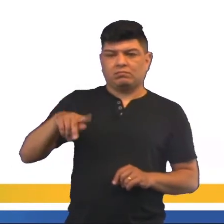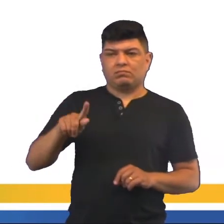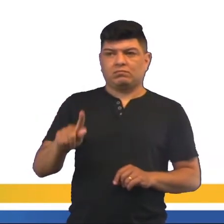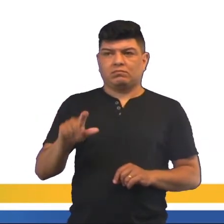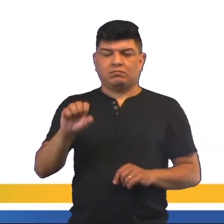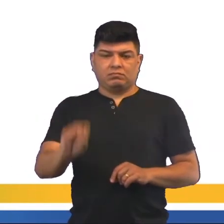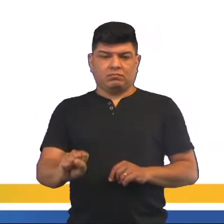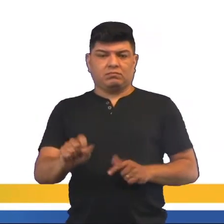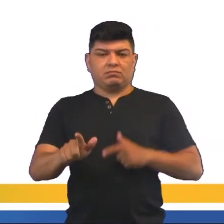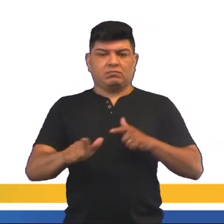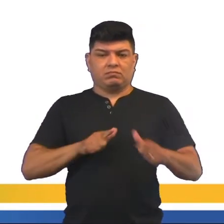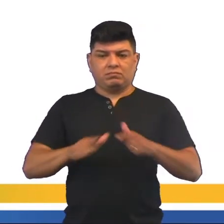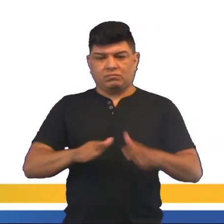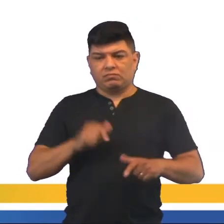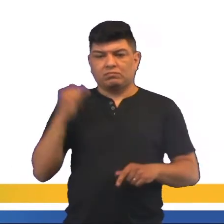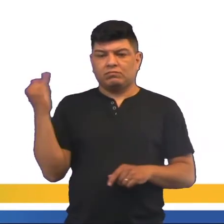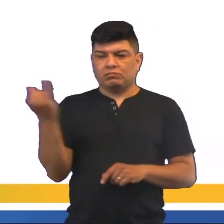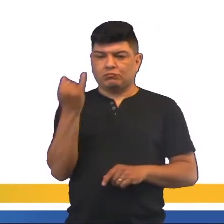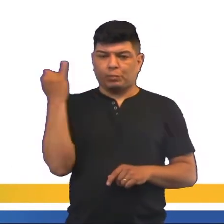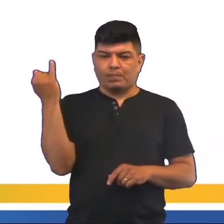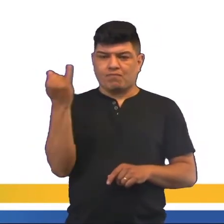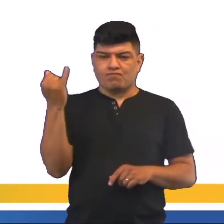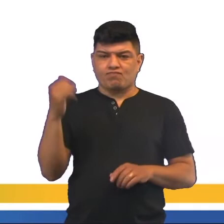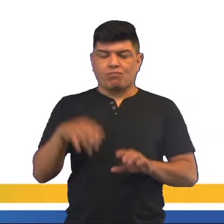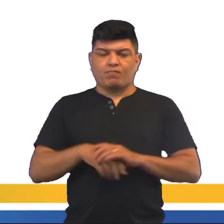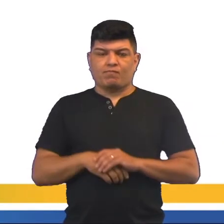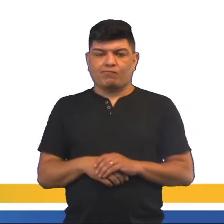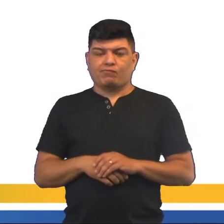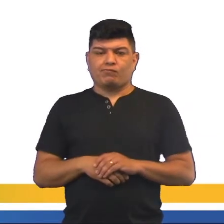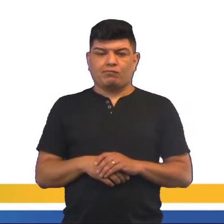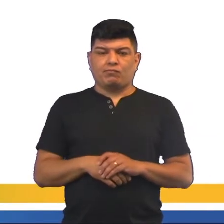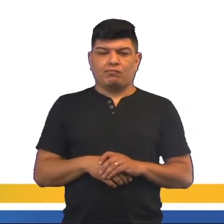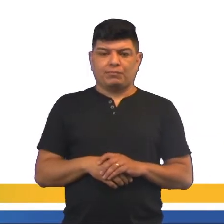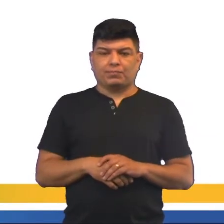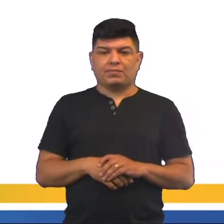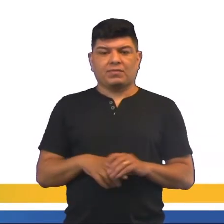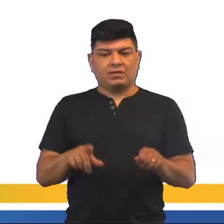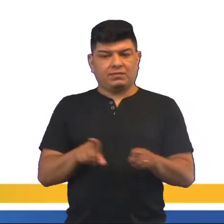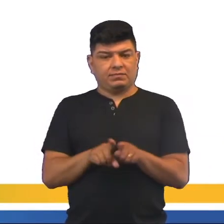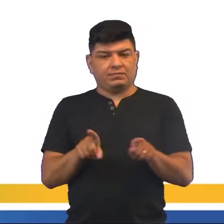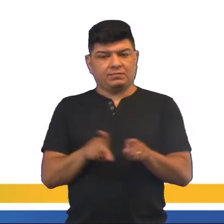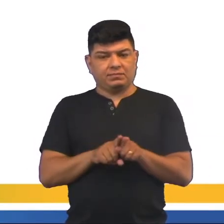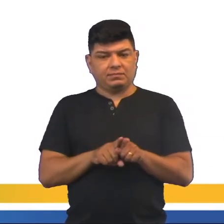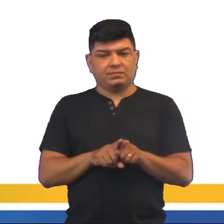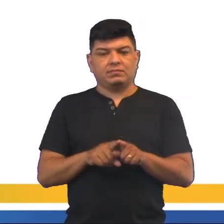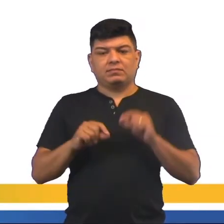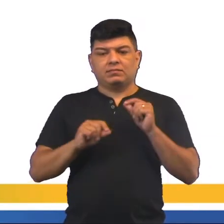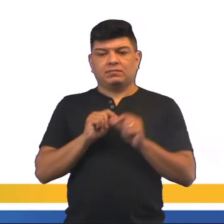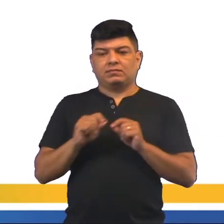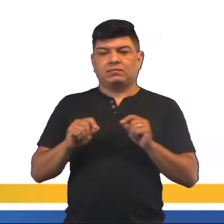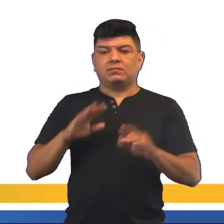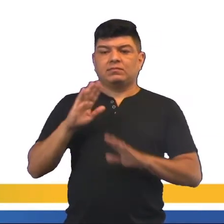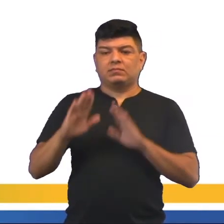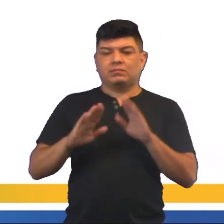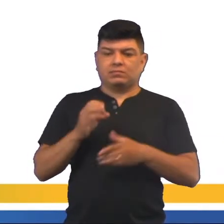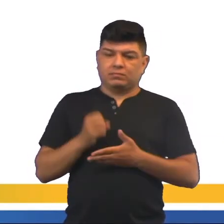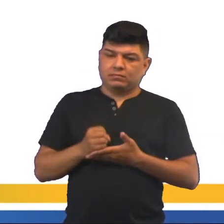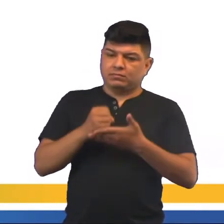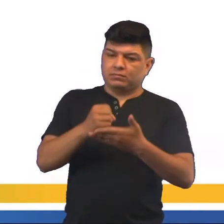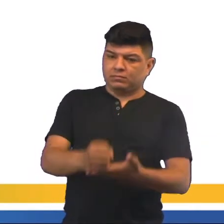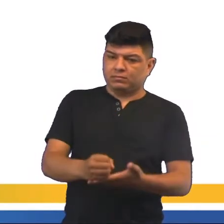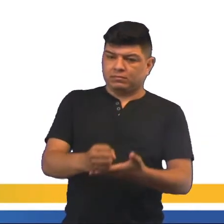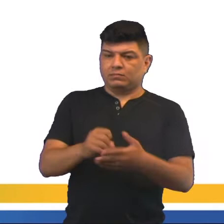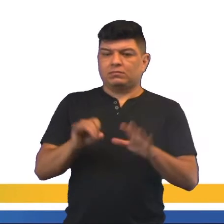que é um trabalho muito importante e que eles buscam, né, também fazer esse papel de